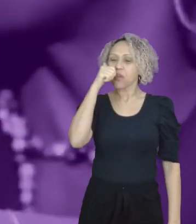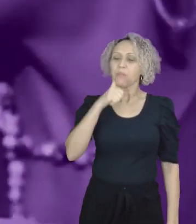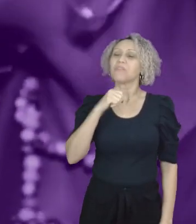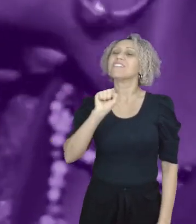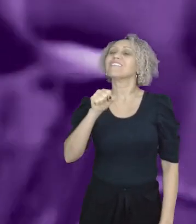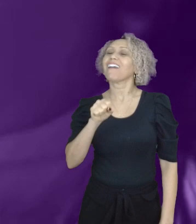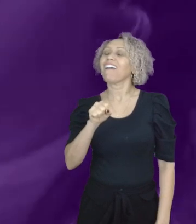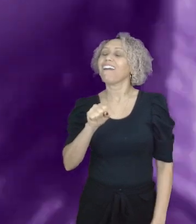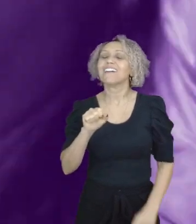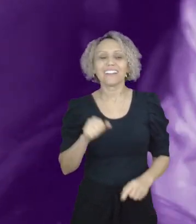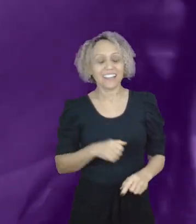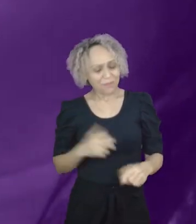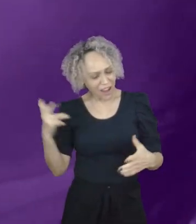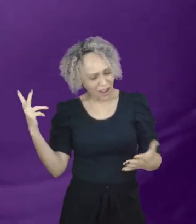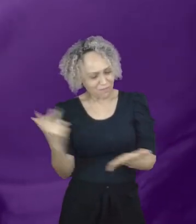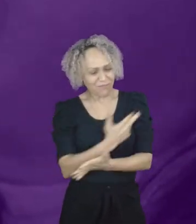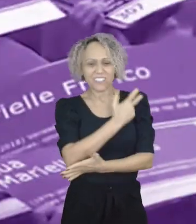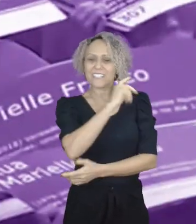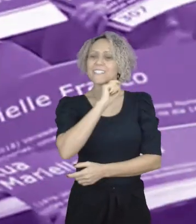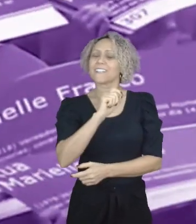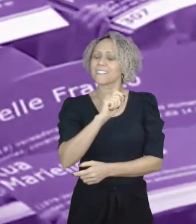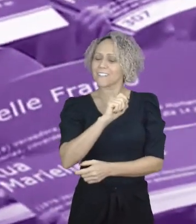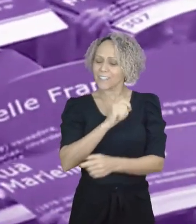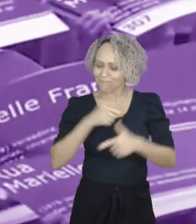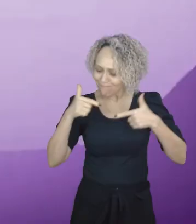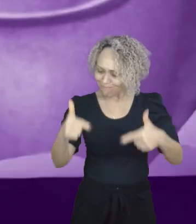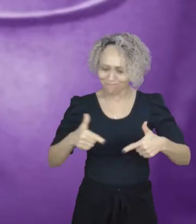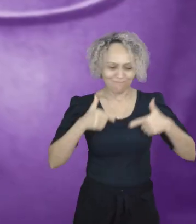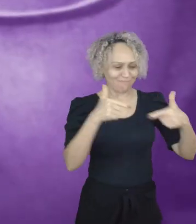pra fazer acontecer.